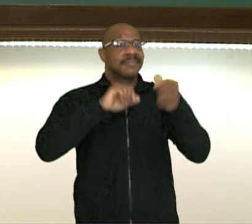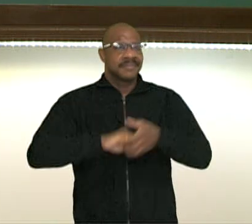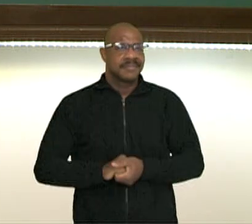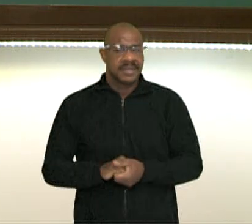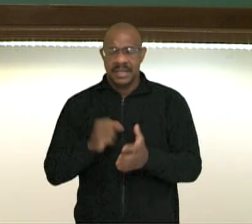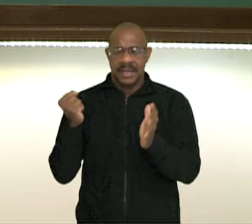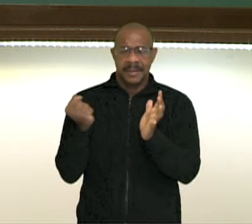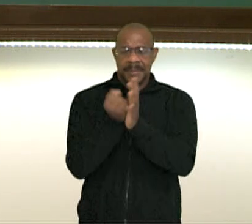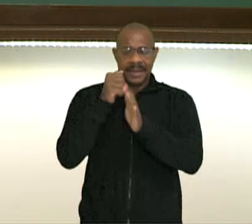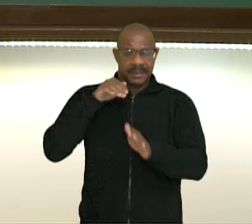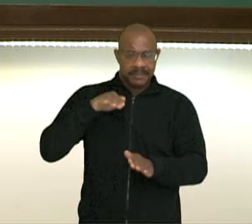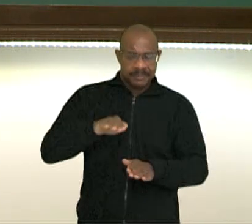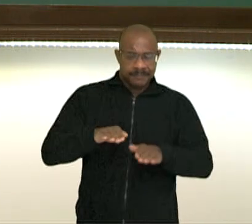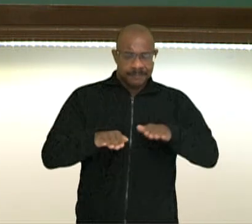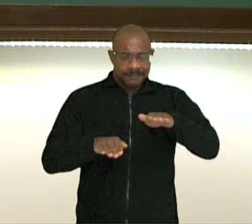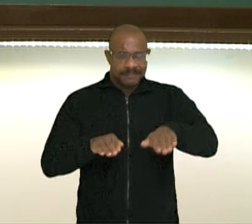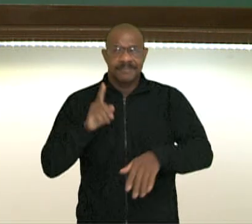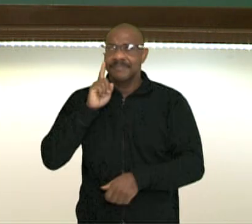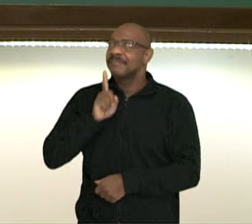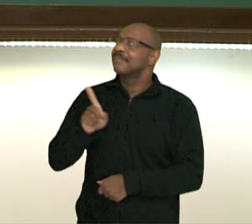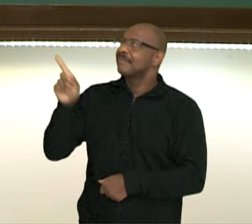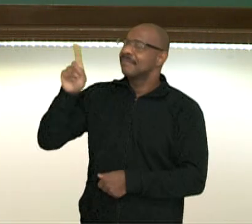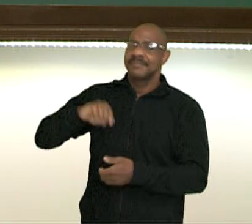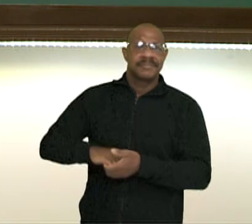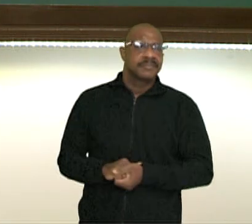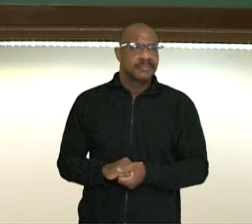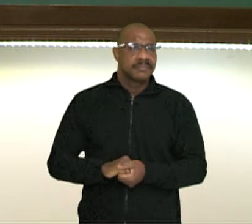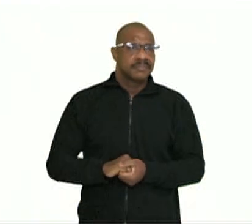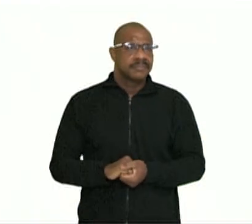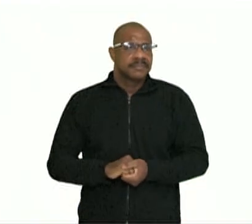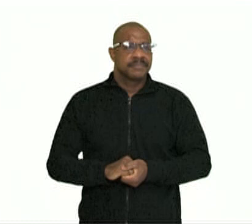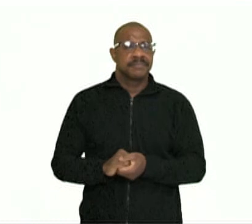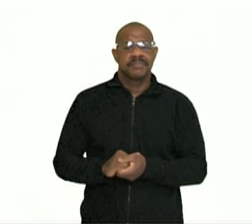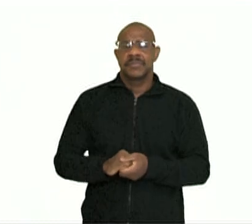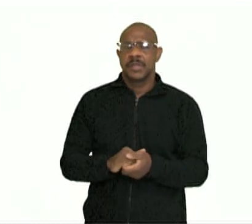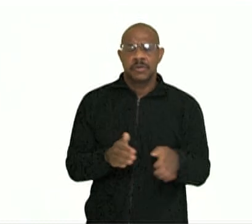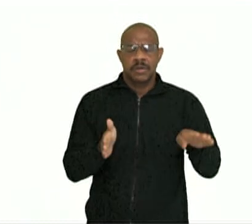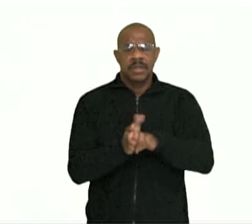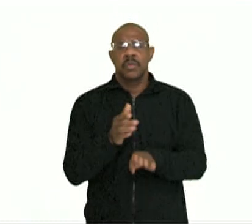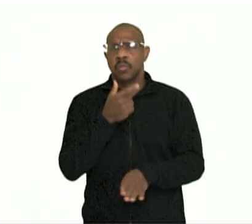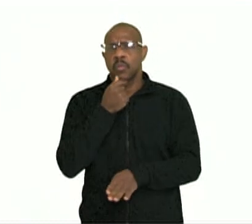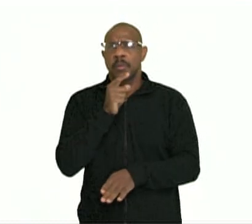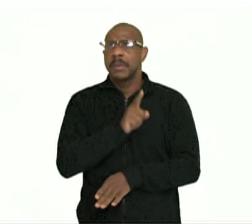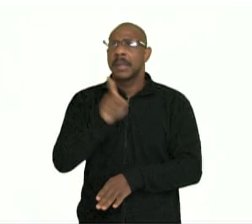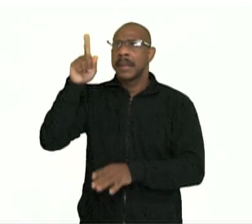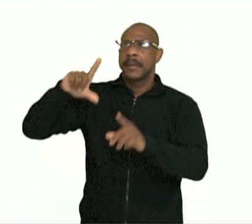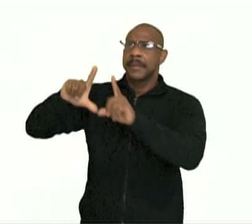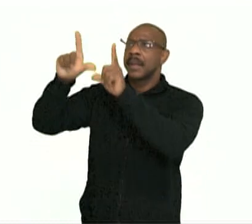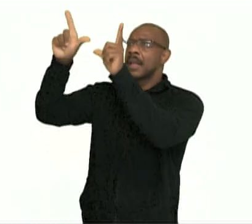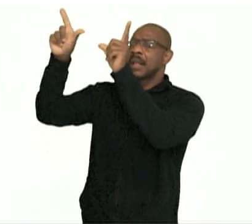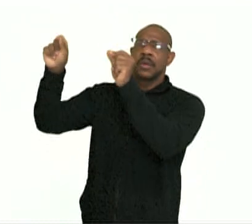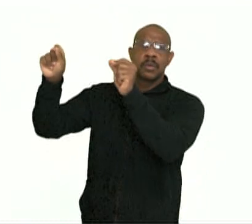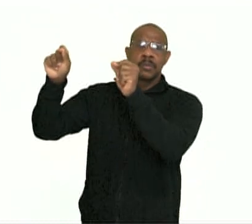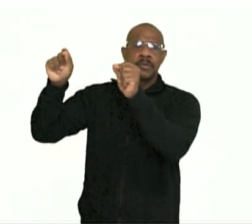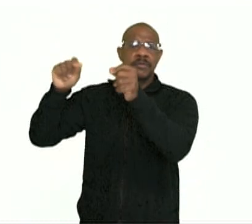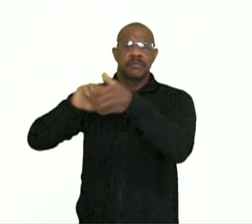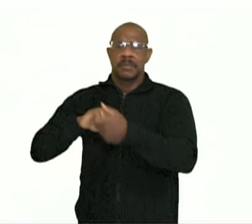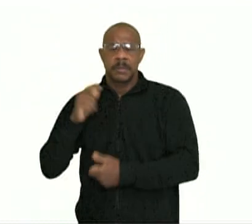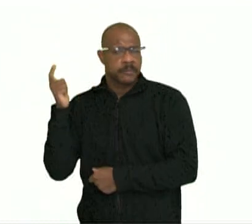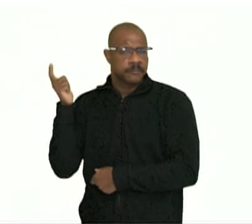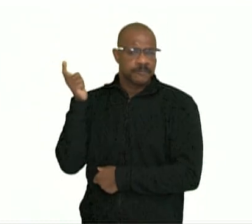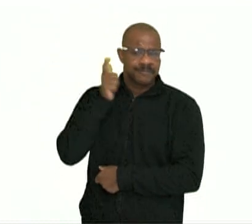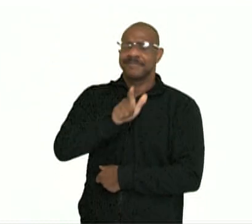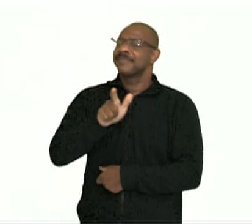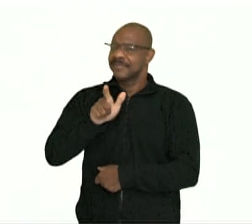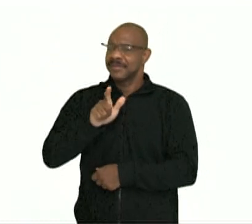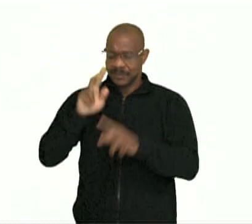Do jornal da USP, a manchete. Chegada do homem à Lua foi um grande salto para a humanidade. Então,